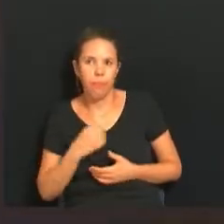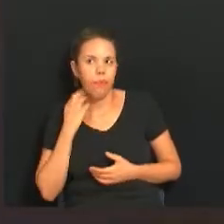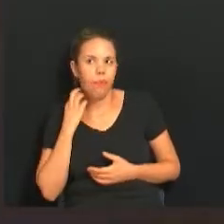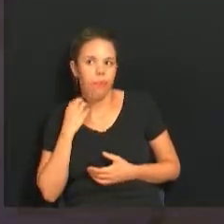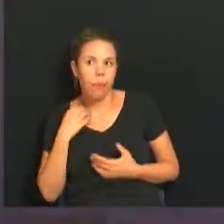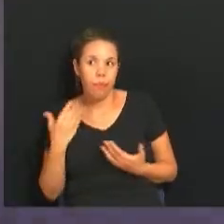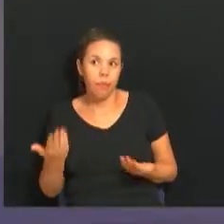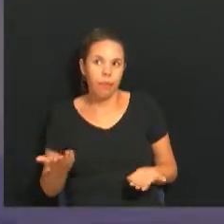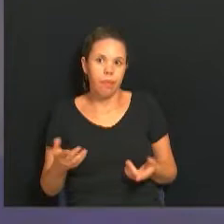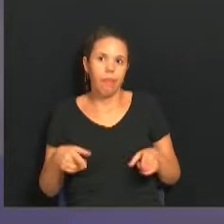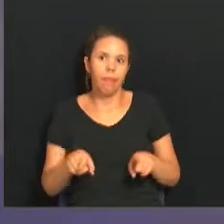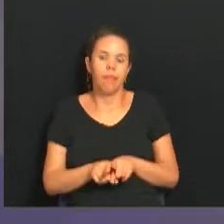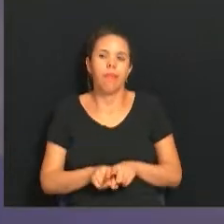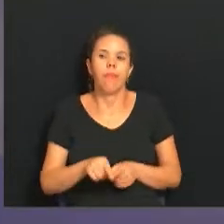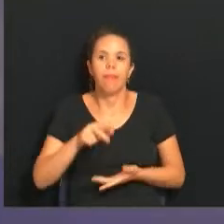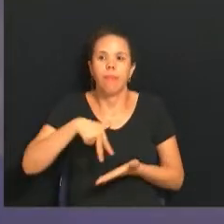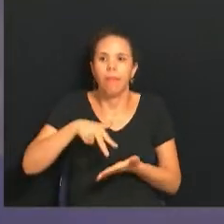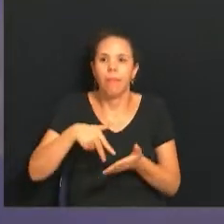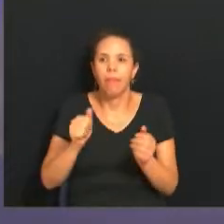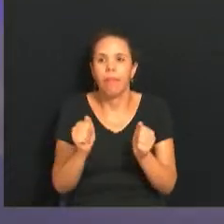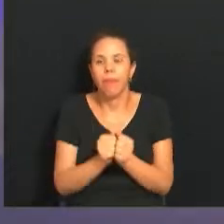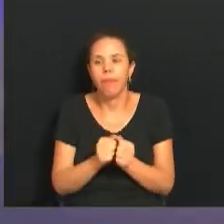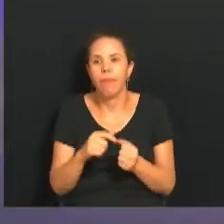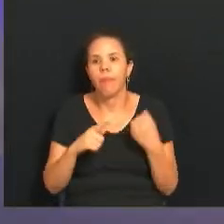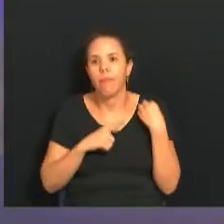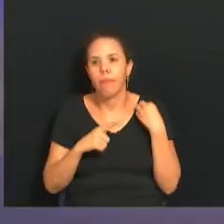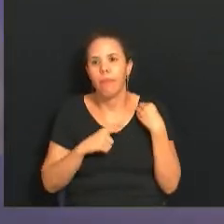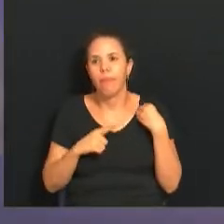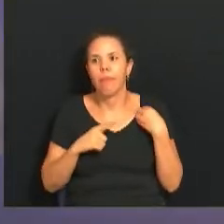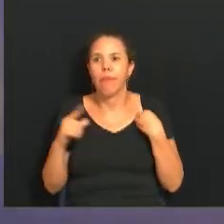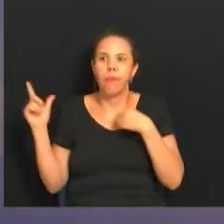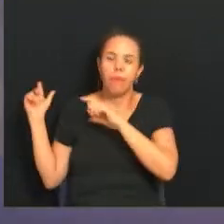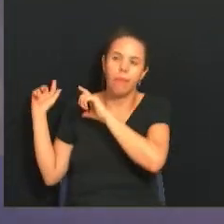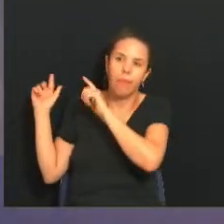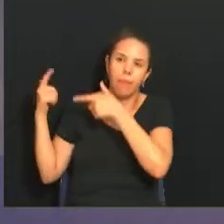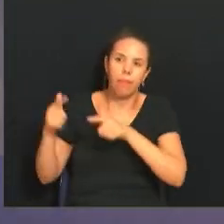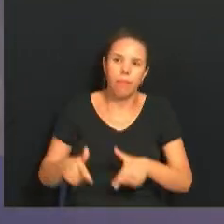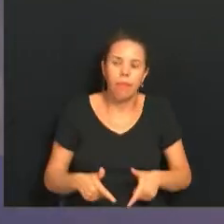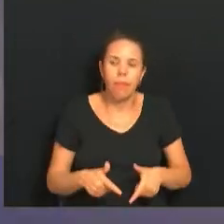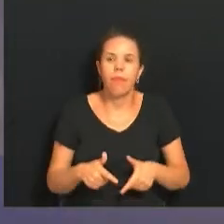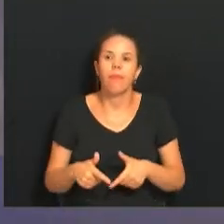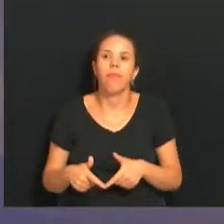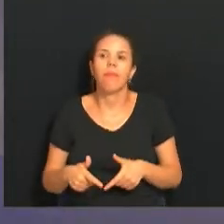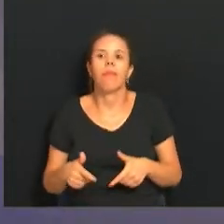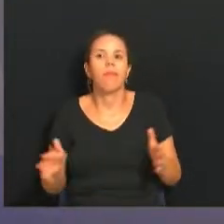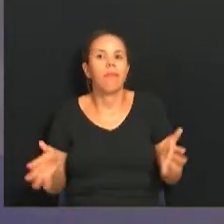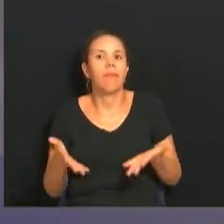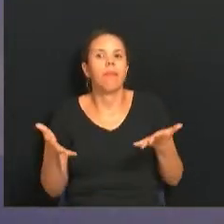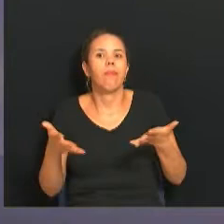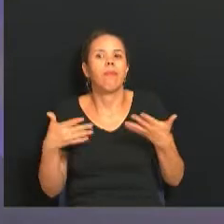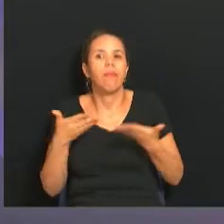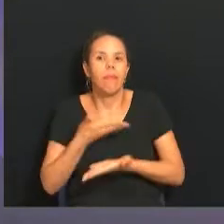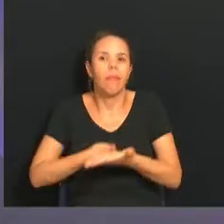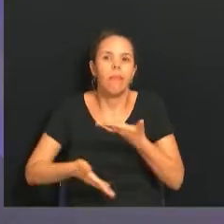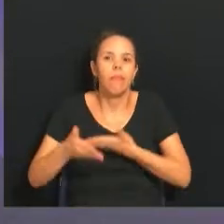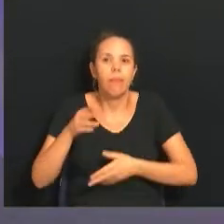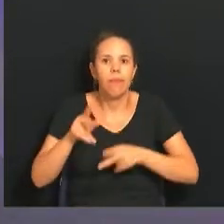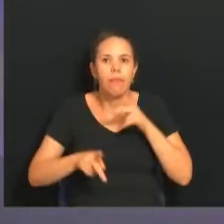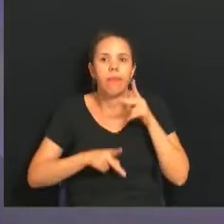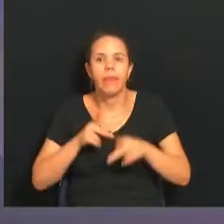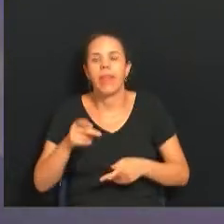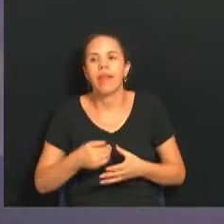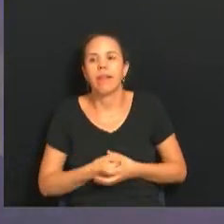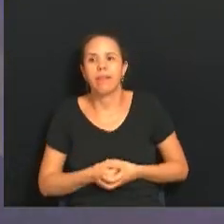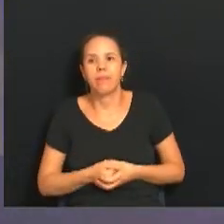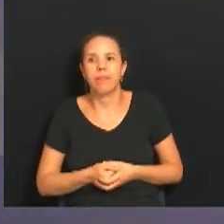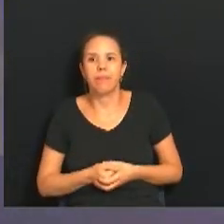também nesses bailes tem também o tradicional binguinho, que é um entretenimento também para as pessoas. Bom,